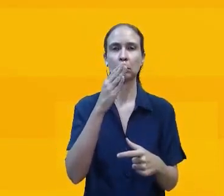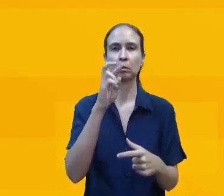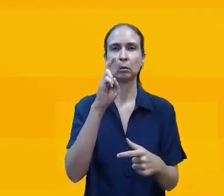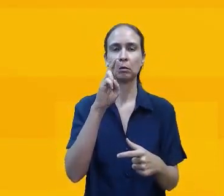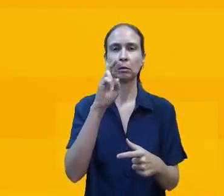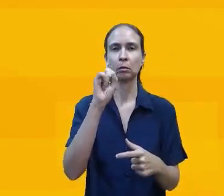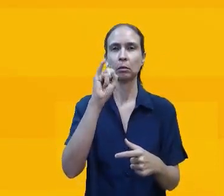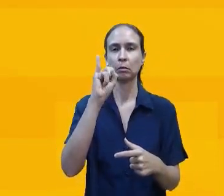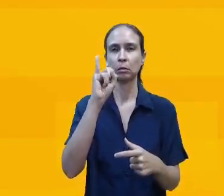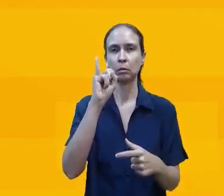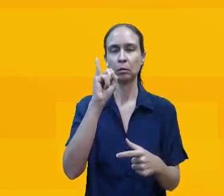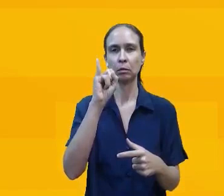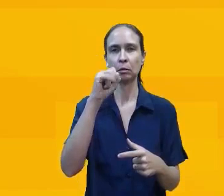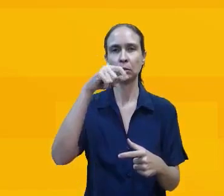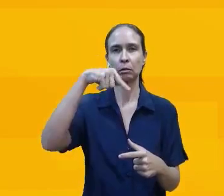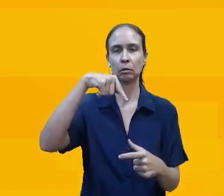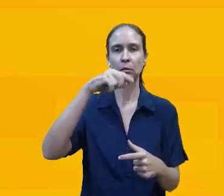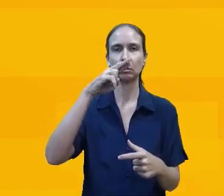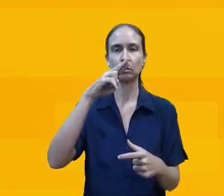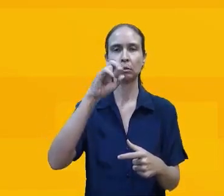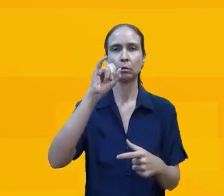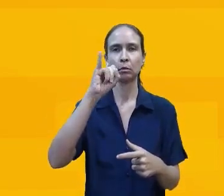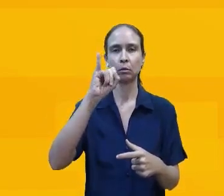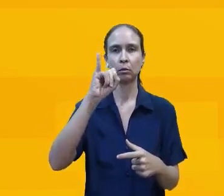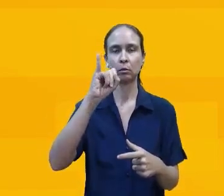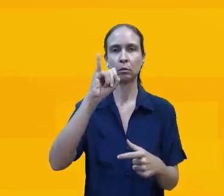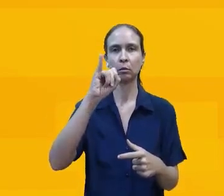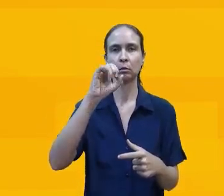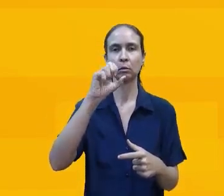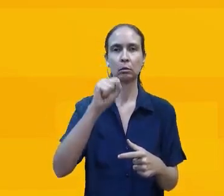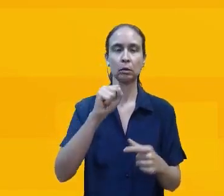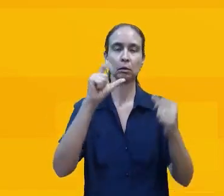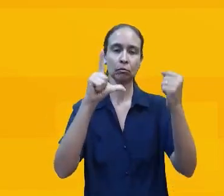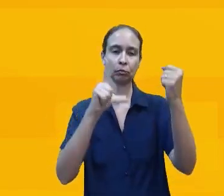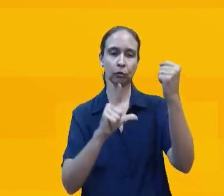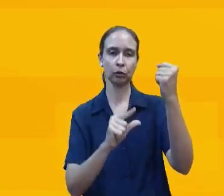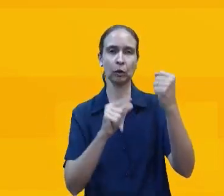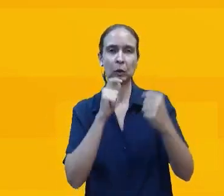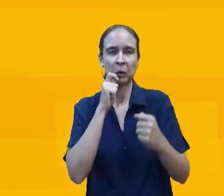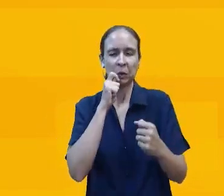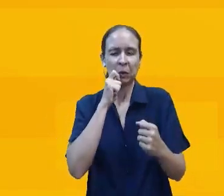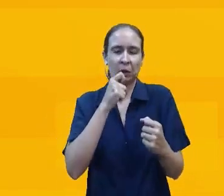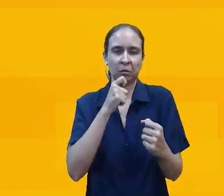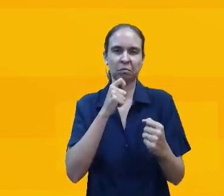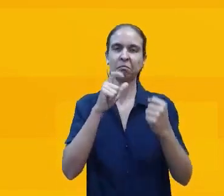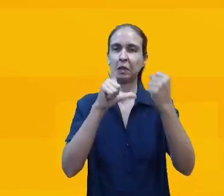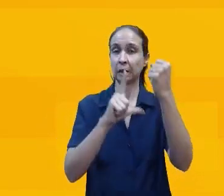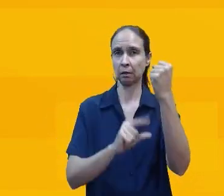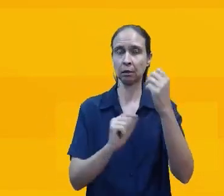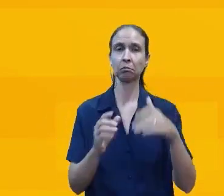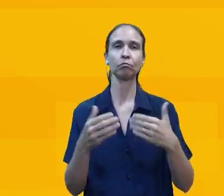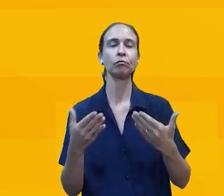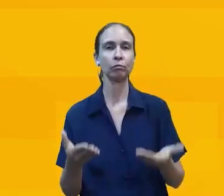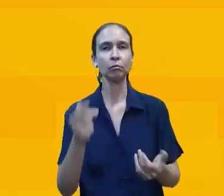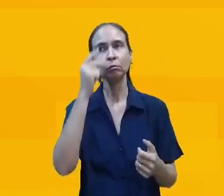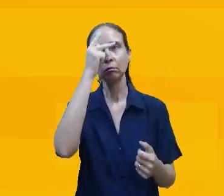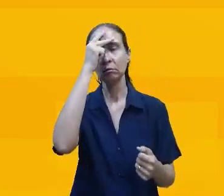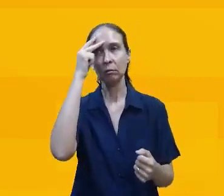acidez do abacaxi tocantinense é muito bom e é o que o consumidor quer. Eu acho que essa é a principal